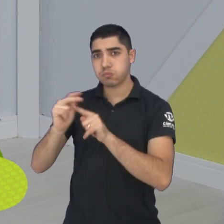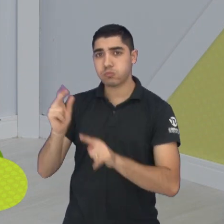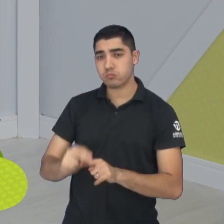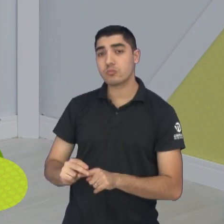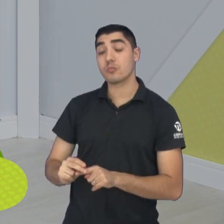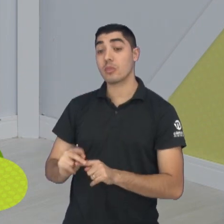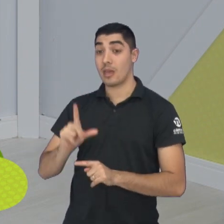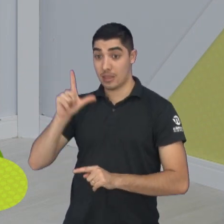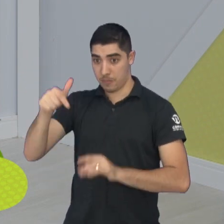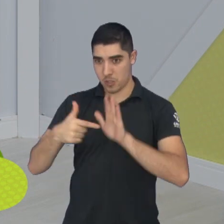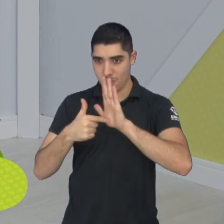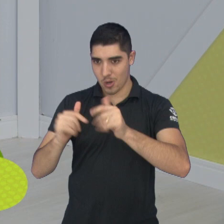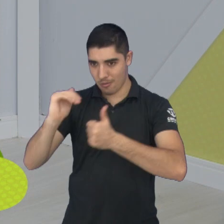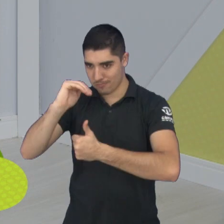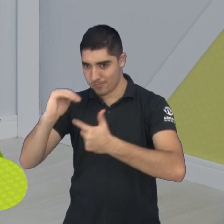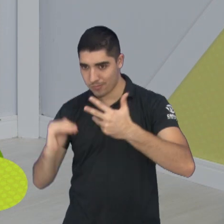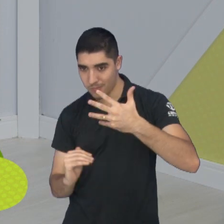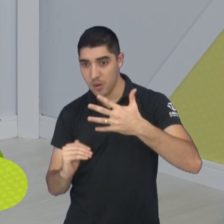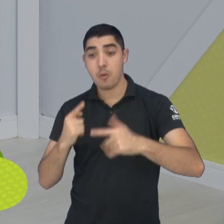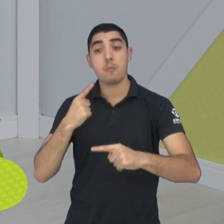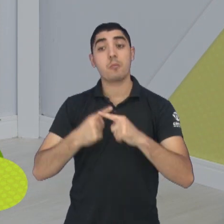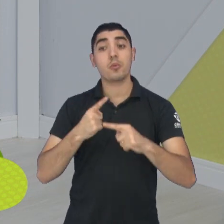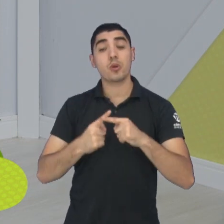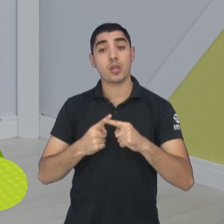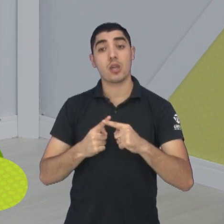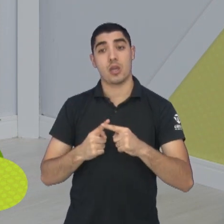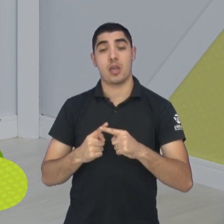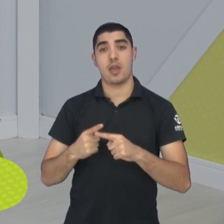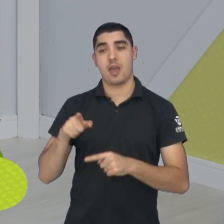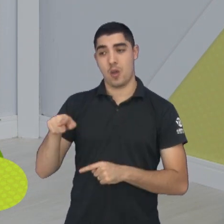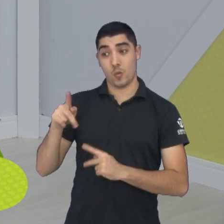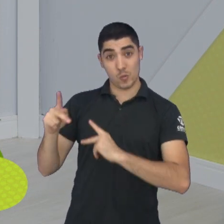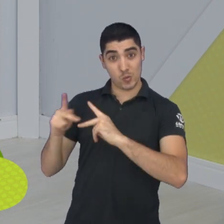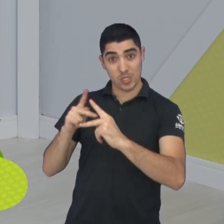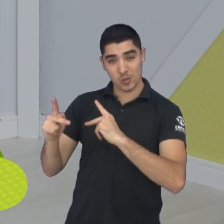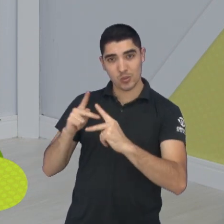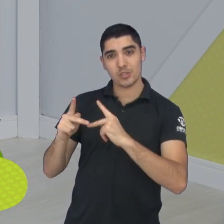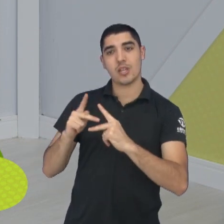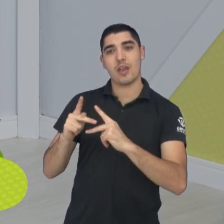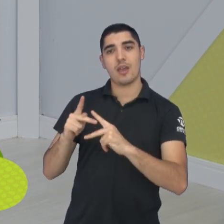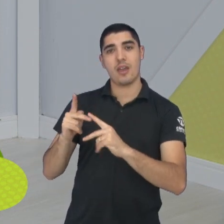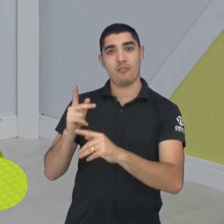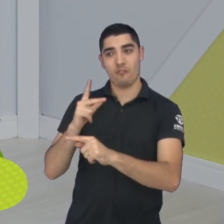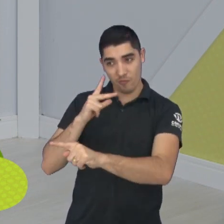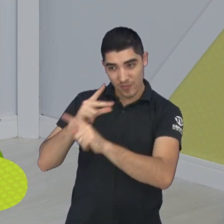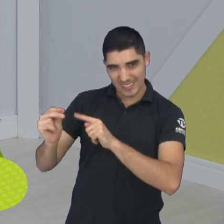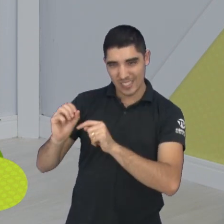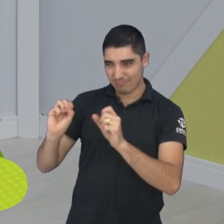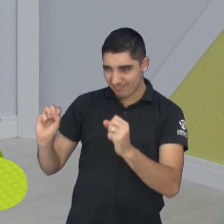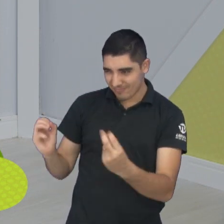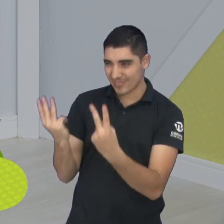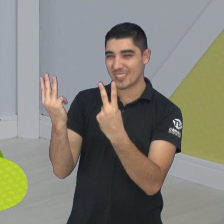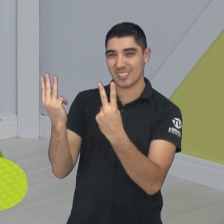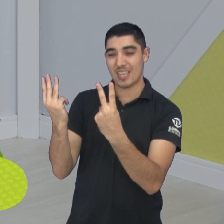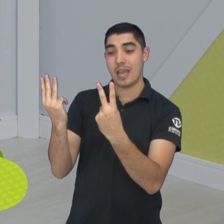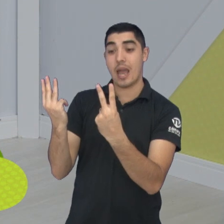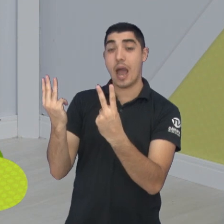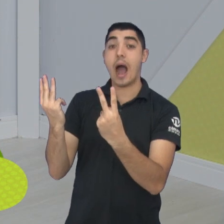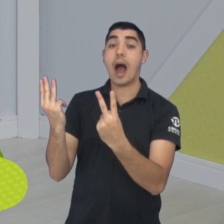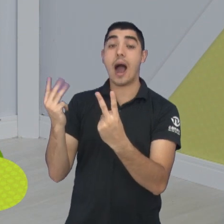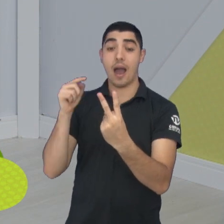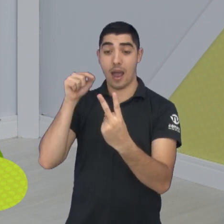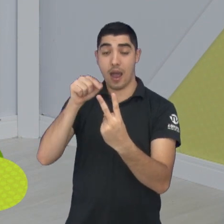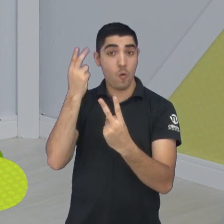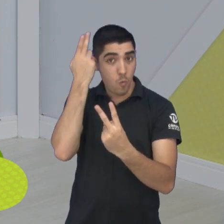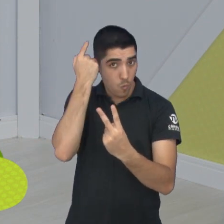classificação, justamente por conta daquele jogo que acabou, o jogo de estreia, que acabou vencendo por 3-2, e o América acabou tirando